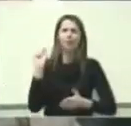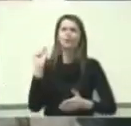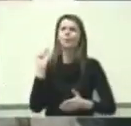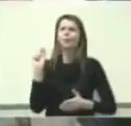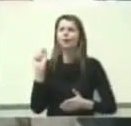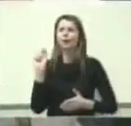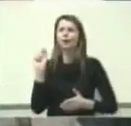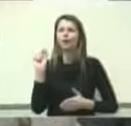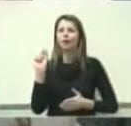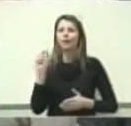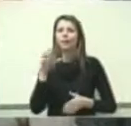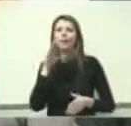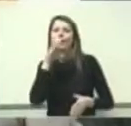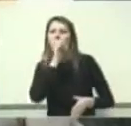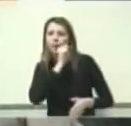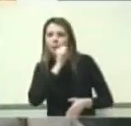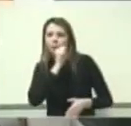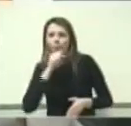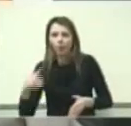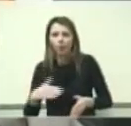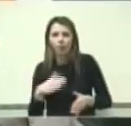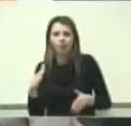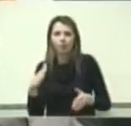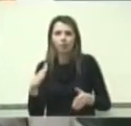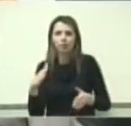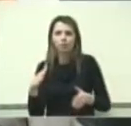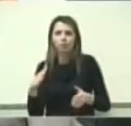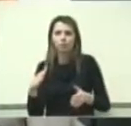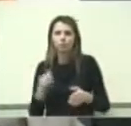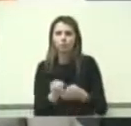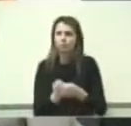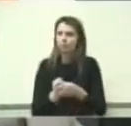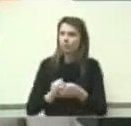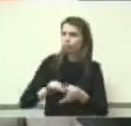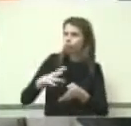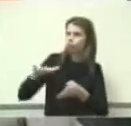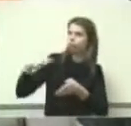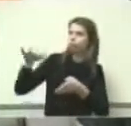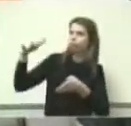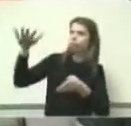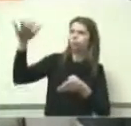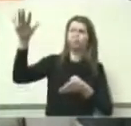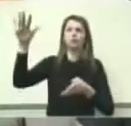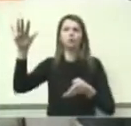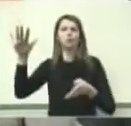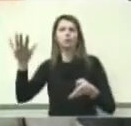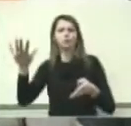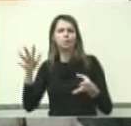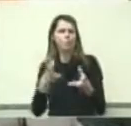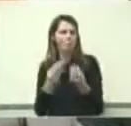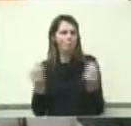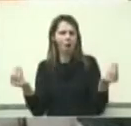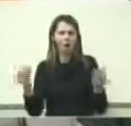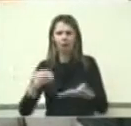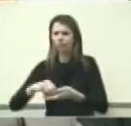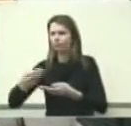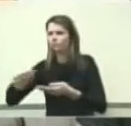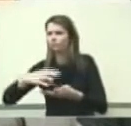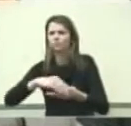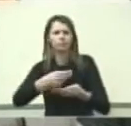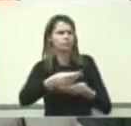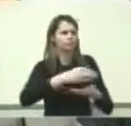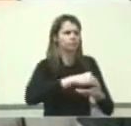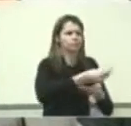a multiplicação dos pães algo que nós não conseguimos repercutir